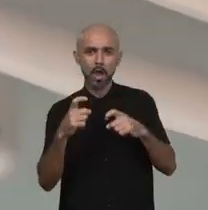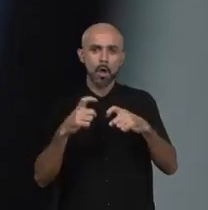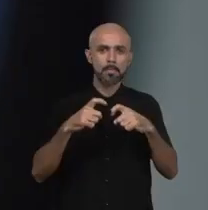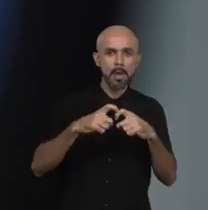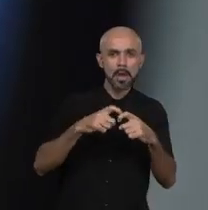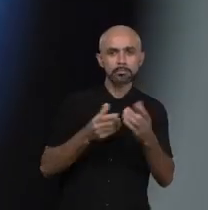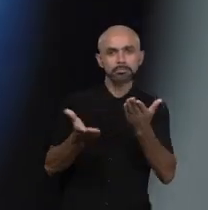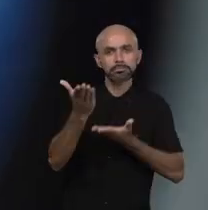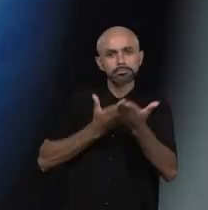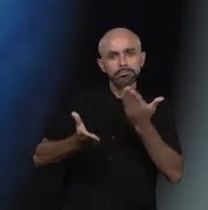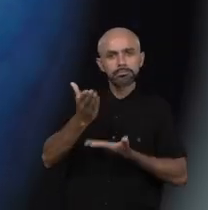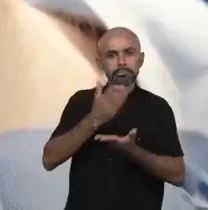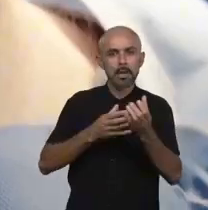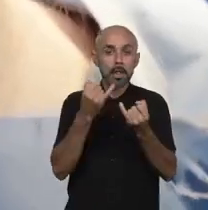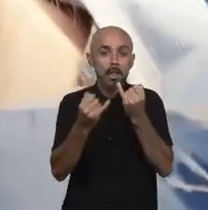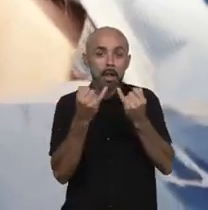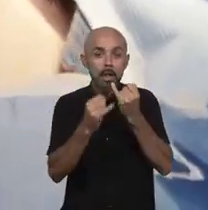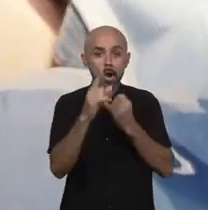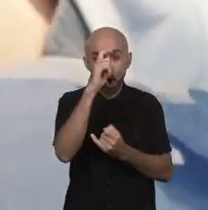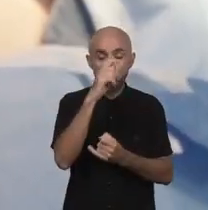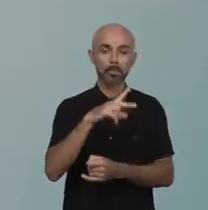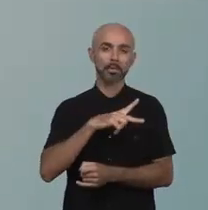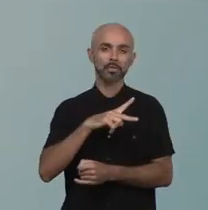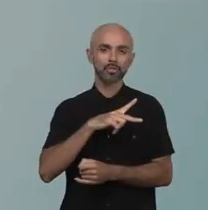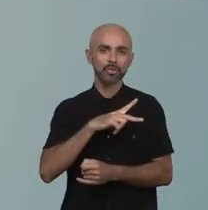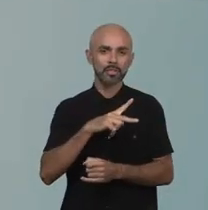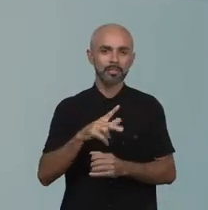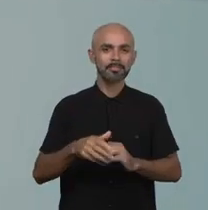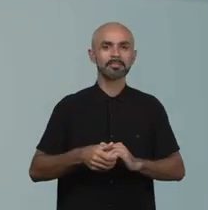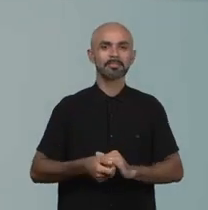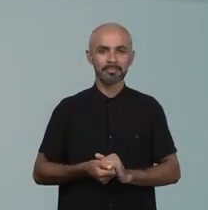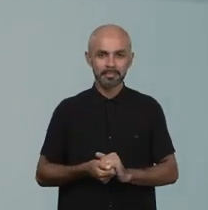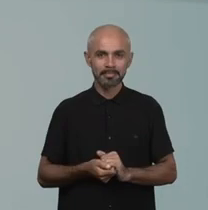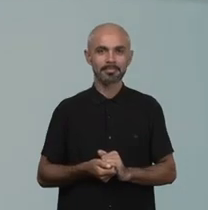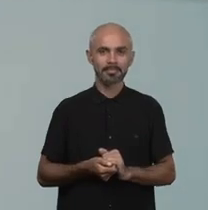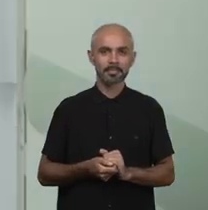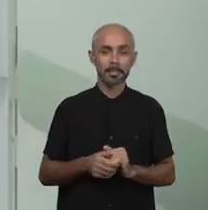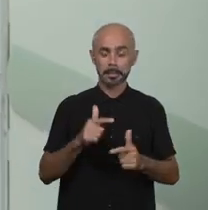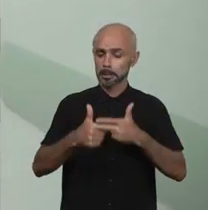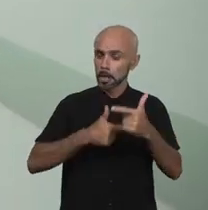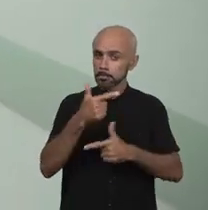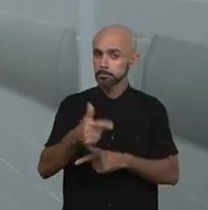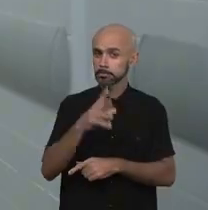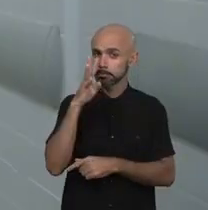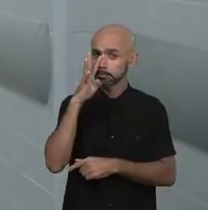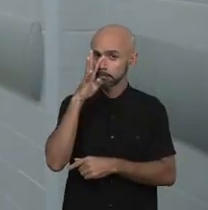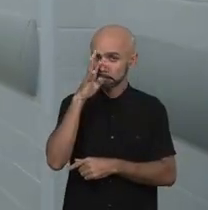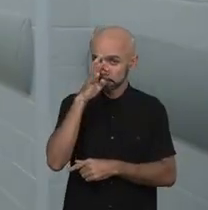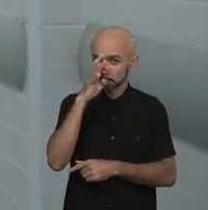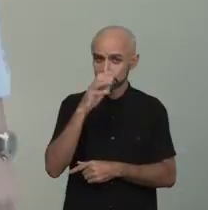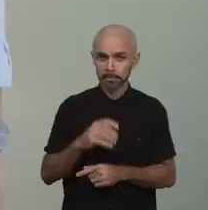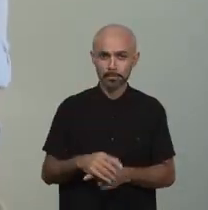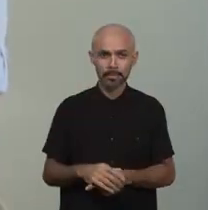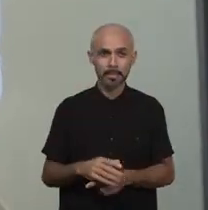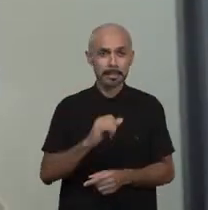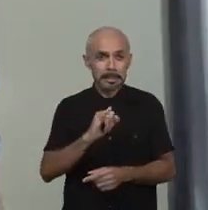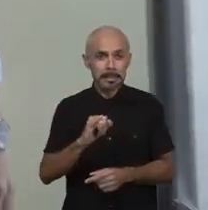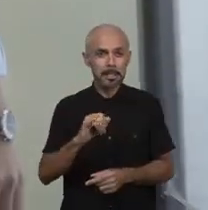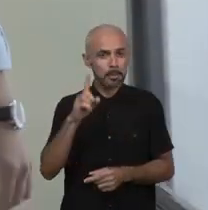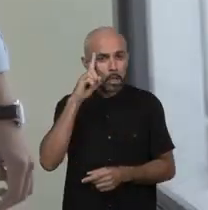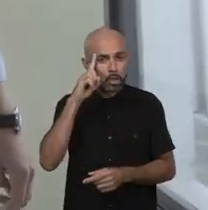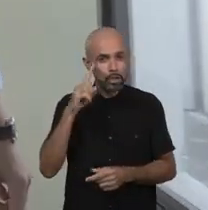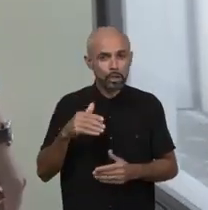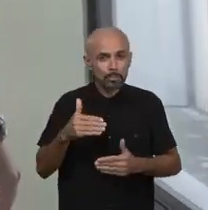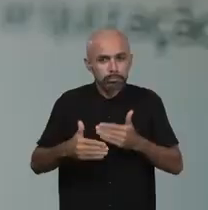atendido, o pessoal da enfermagem, para mim foi igual que eu tive no particular. É muito trabalho. A gente